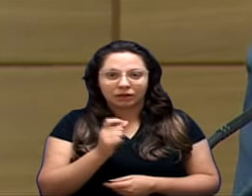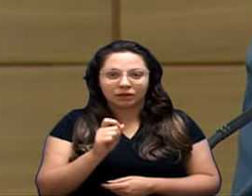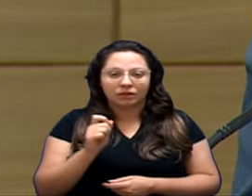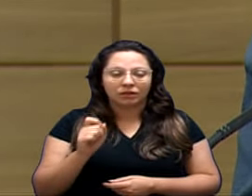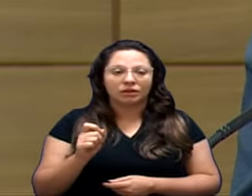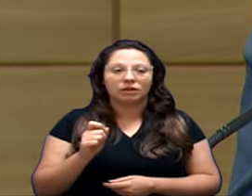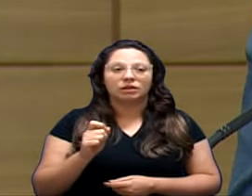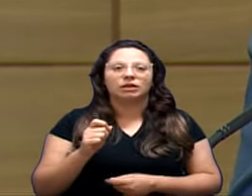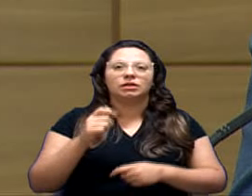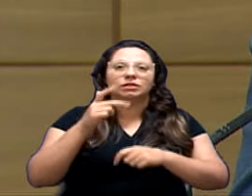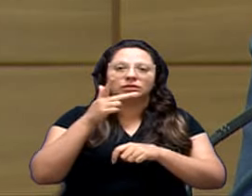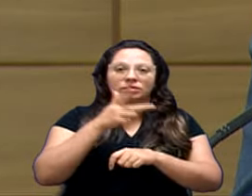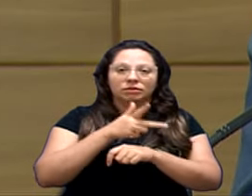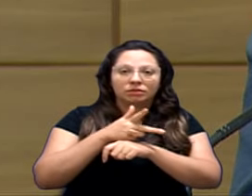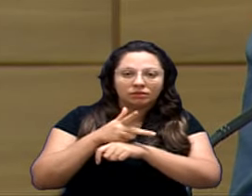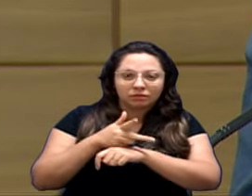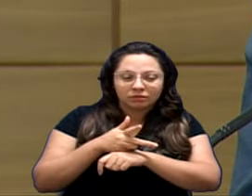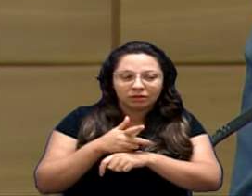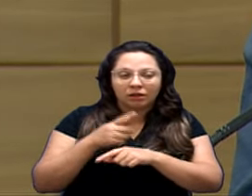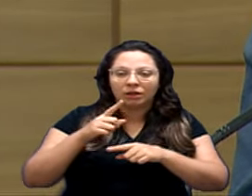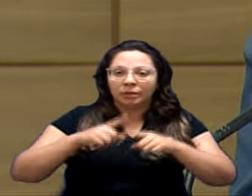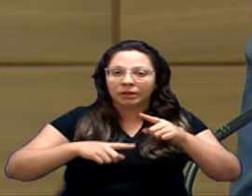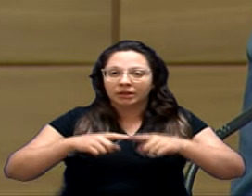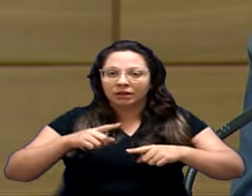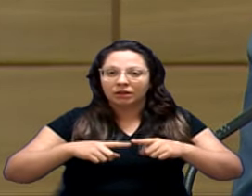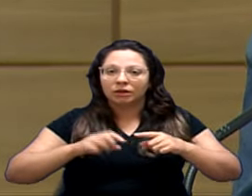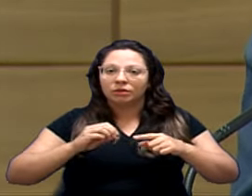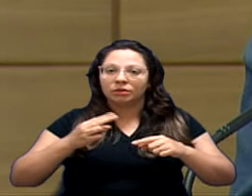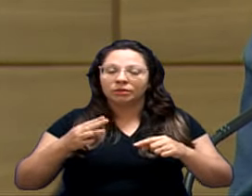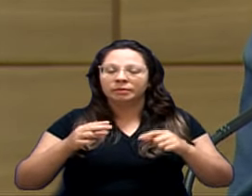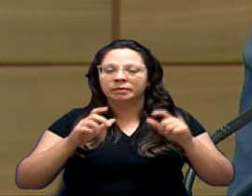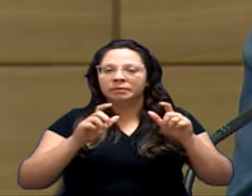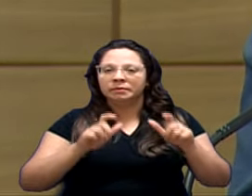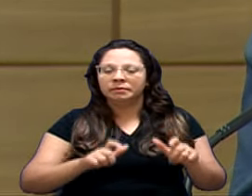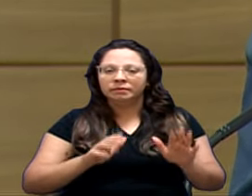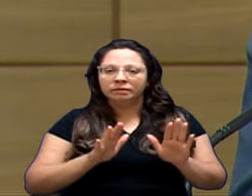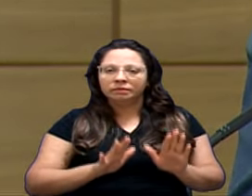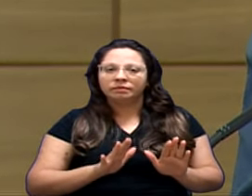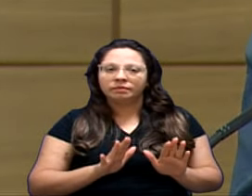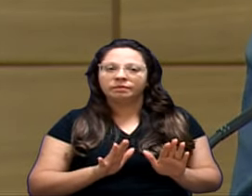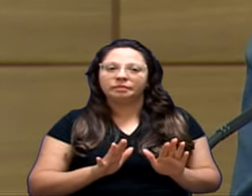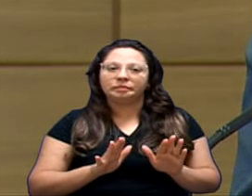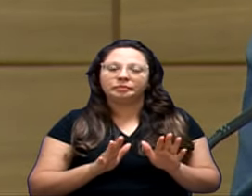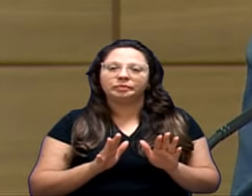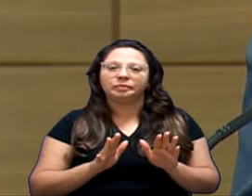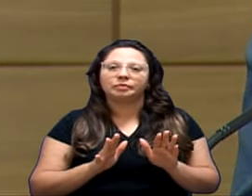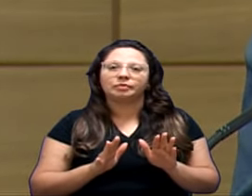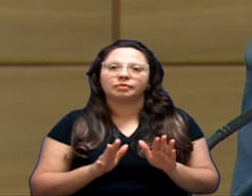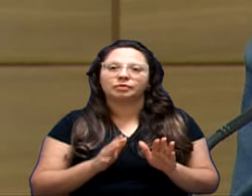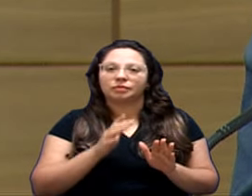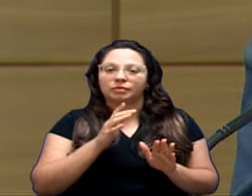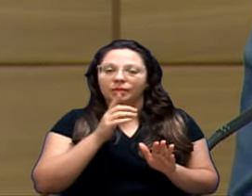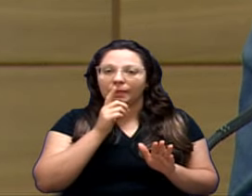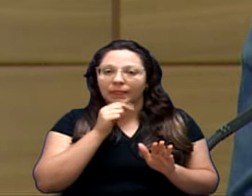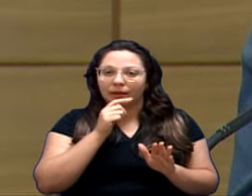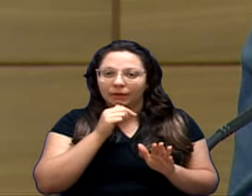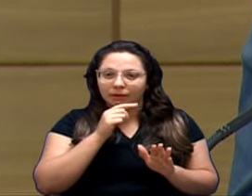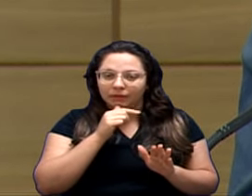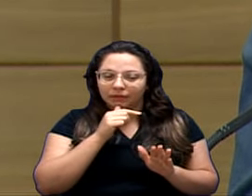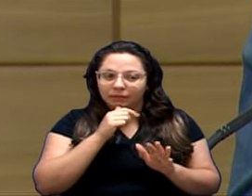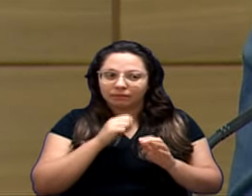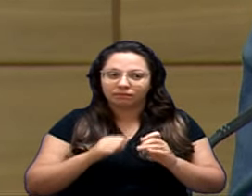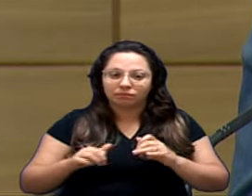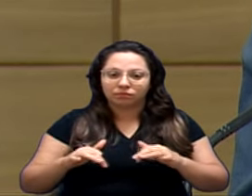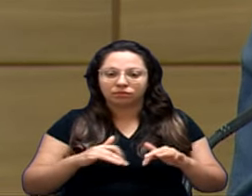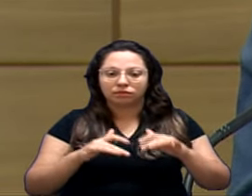dispositivos ou de eh implantação de sistemas de contenção de cheios é exatamente